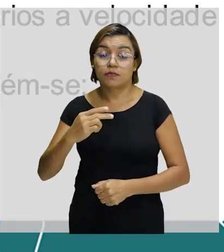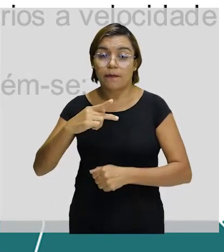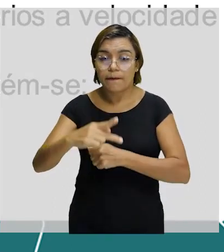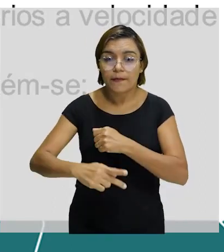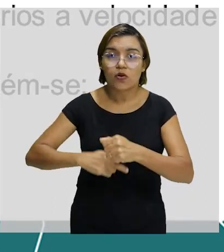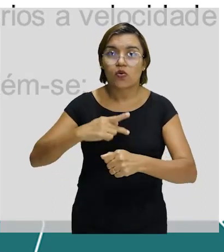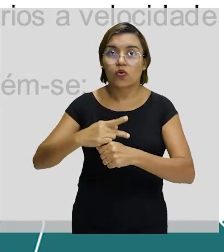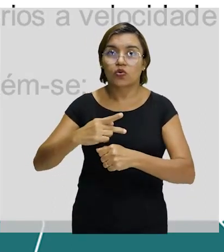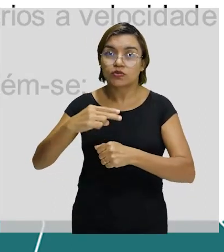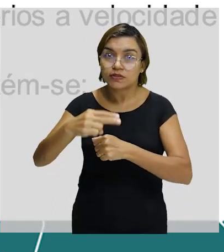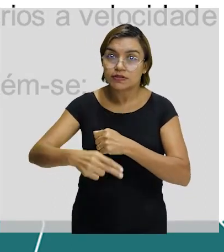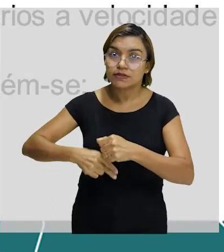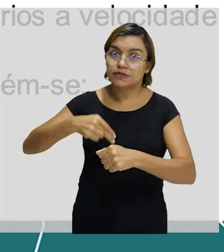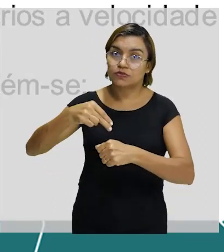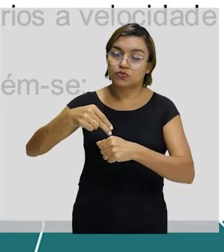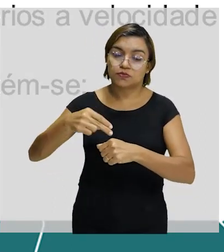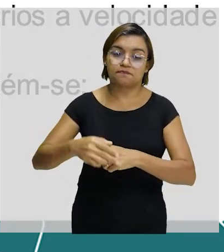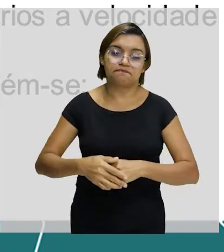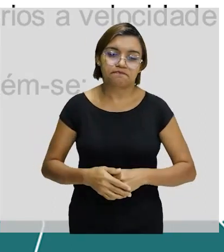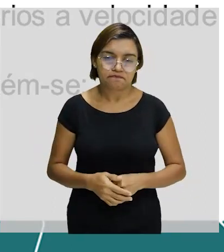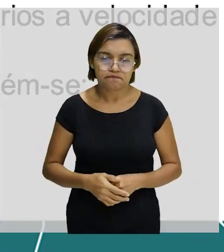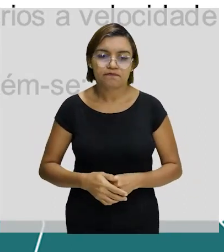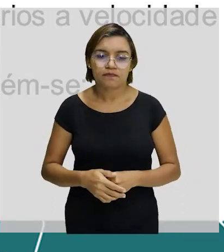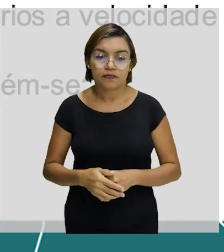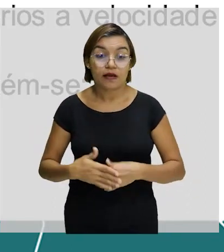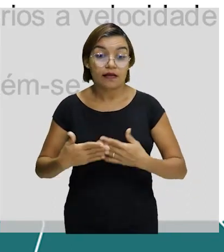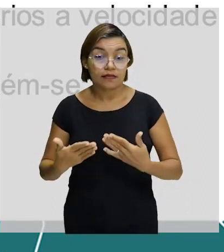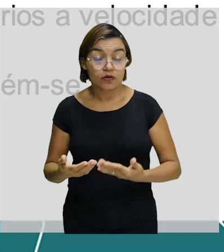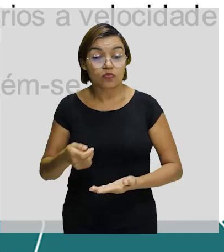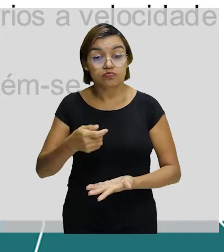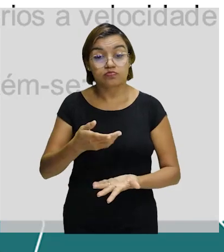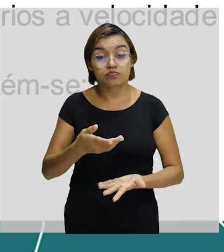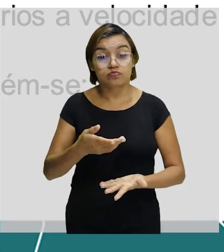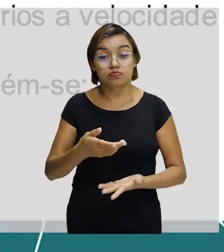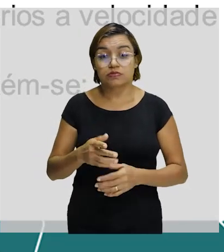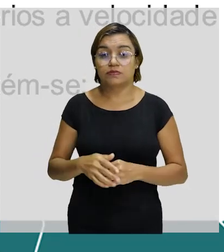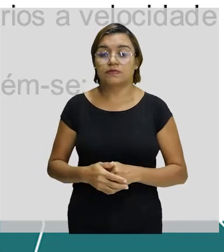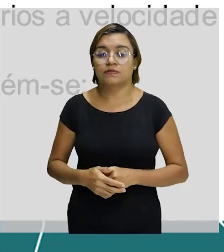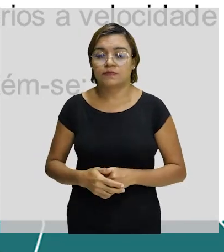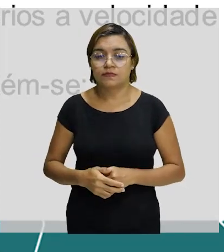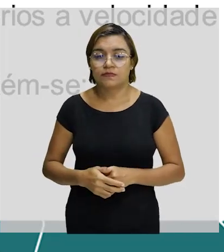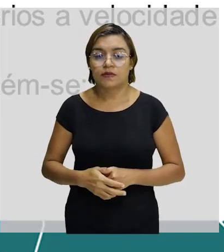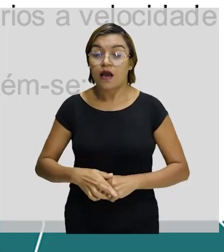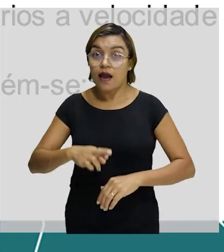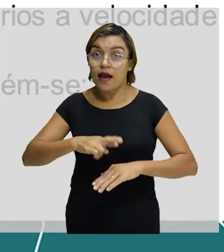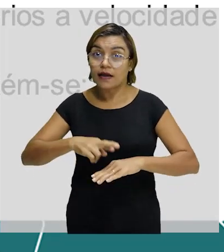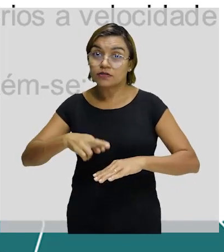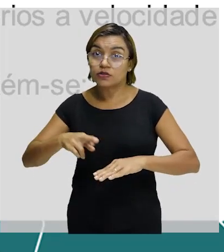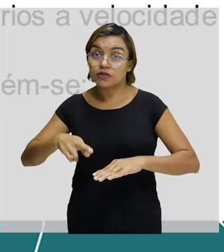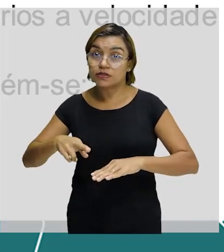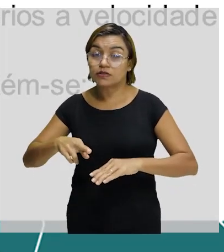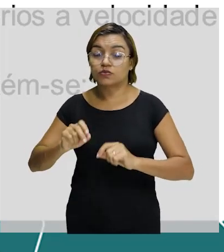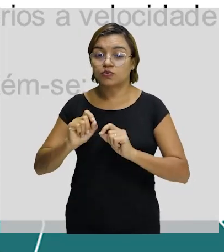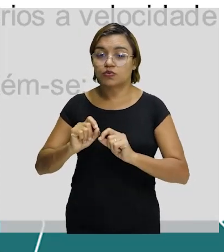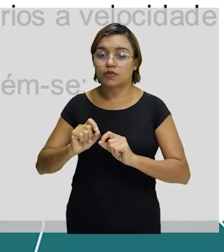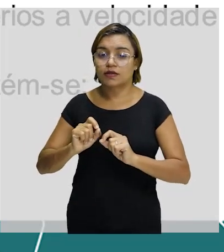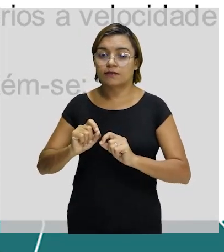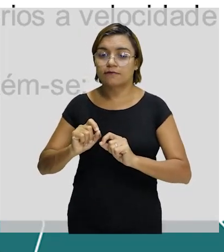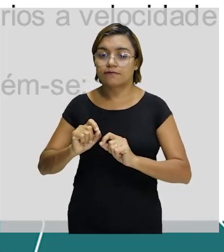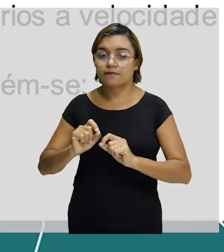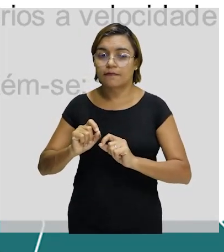nêutrons, certo? Então, obrigatoriamente instável para que a emissão radioativa possa dar a ele